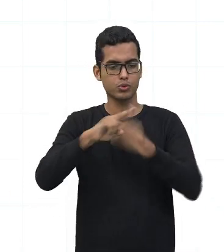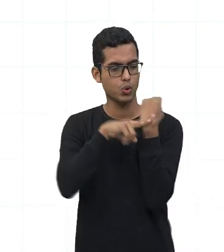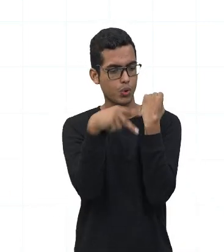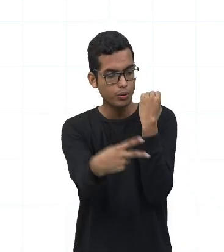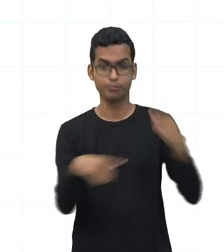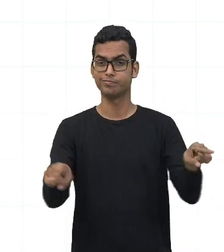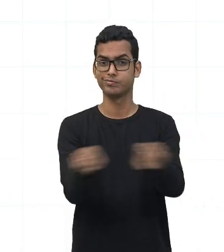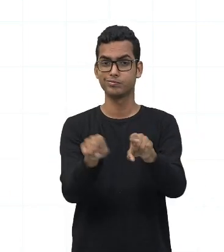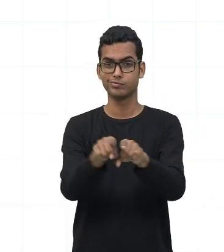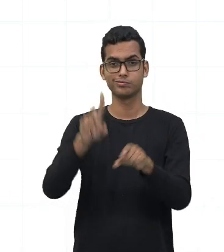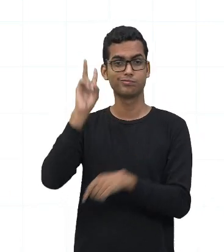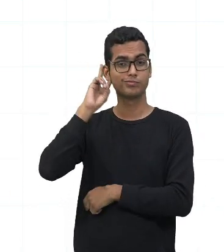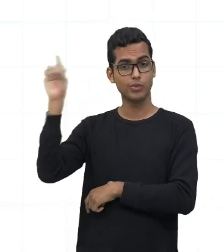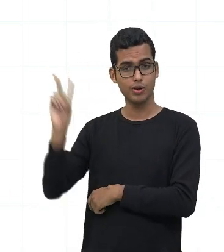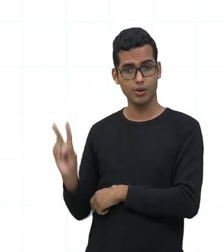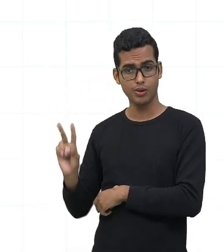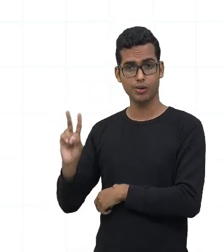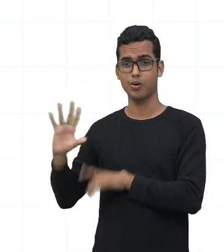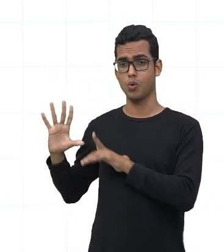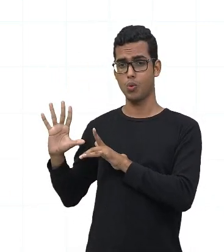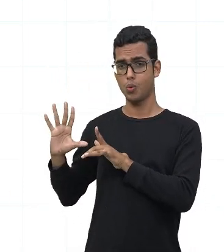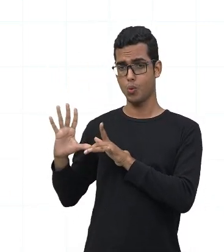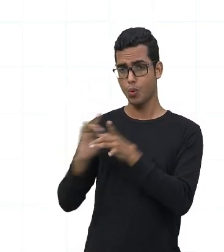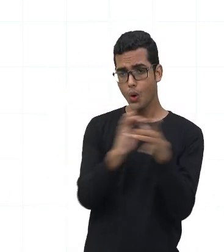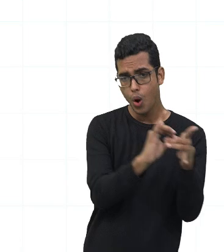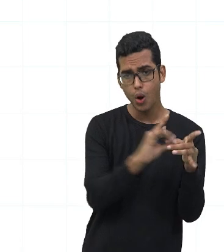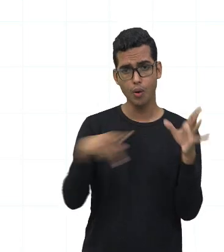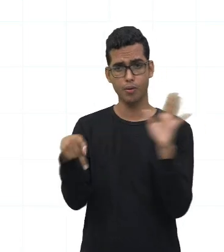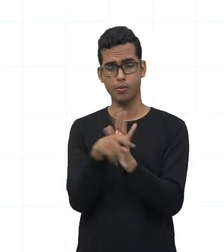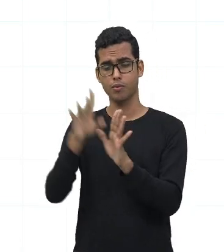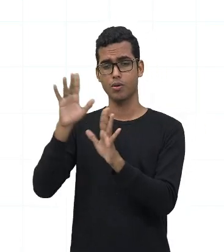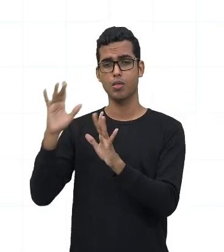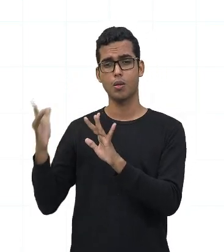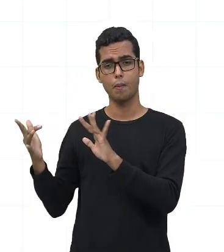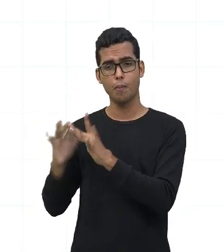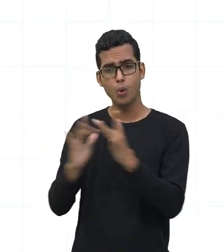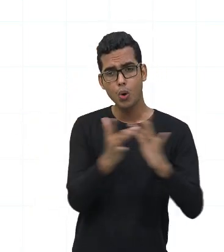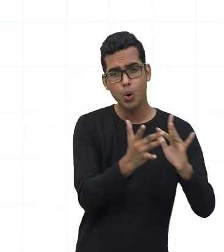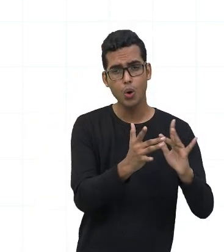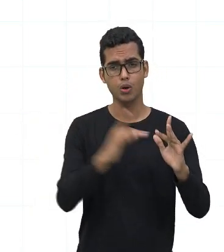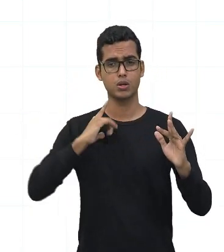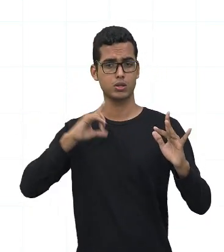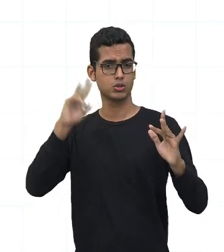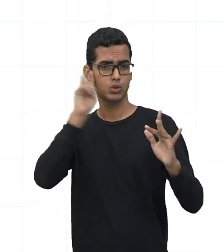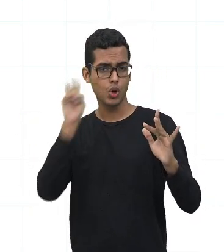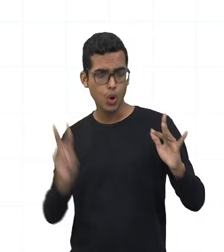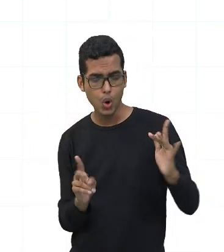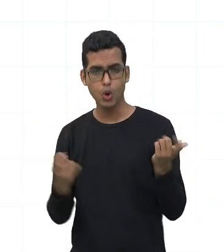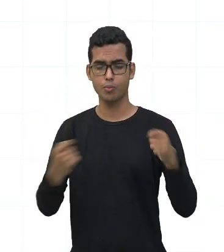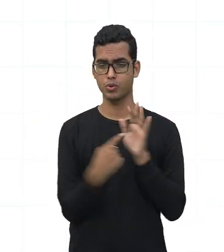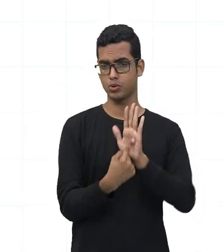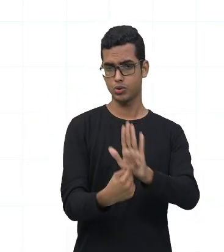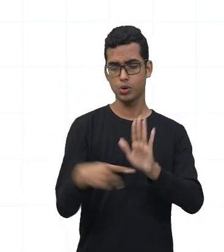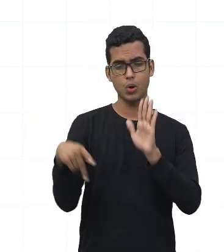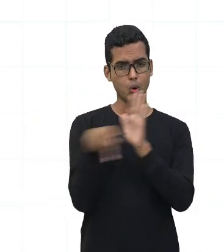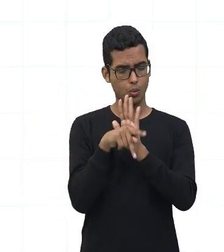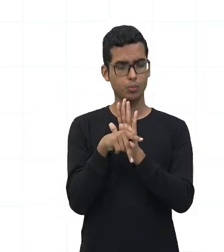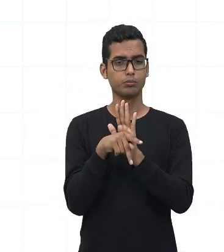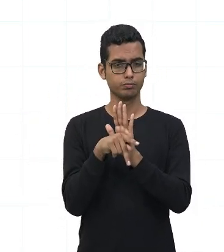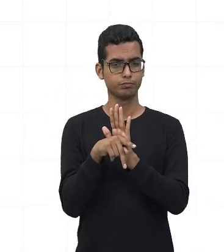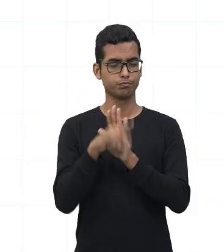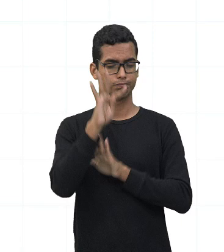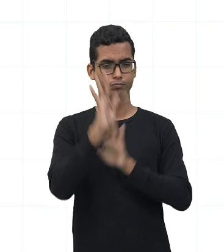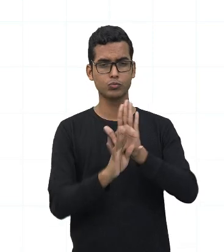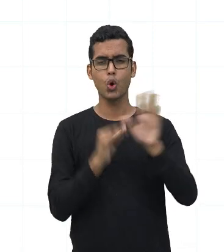história. Essa contextualização histórica vai trazendo para nós, ao longo do nosso texto, como